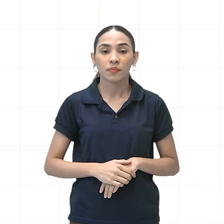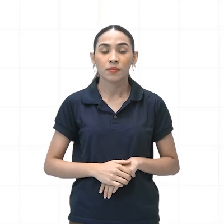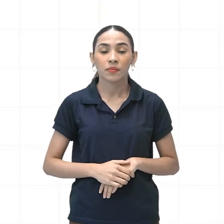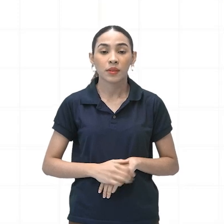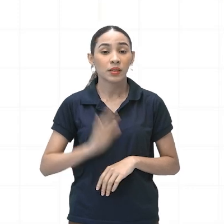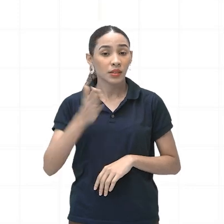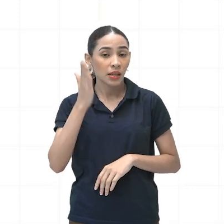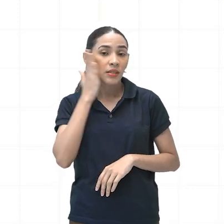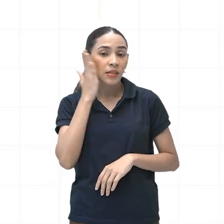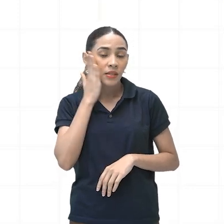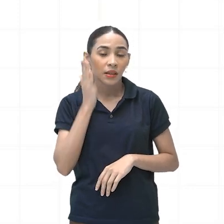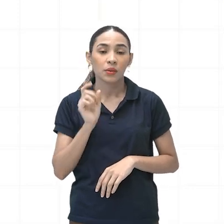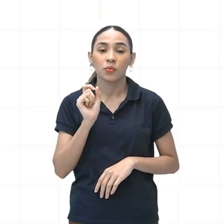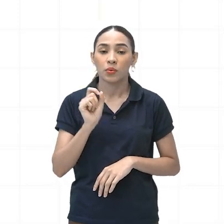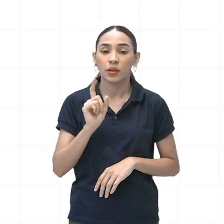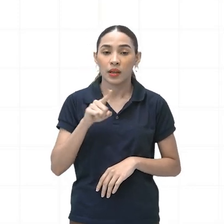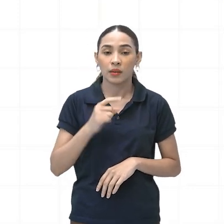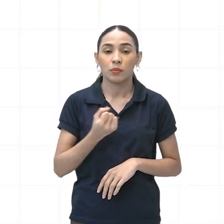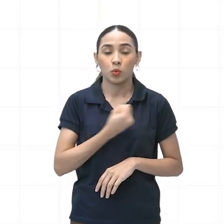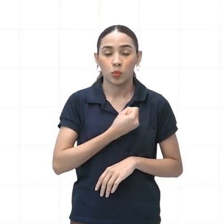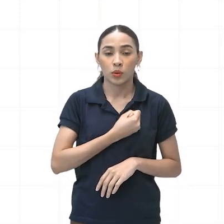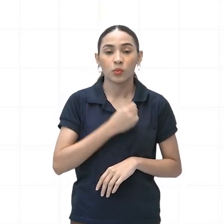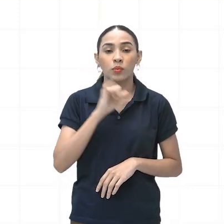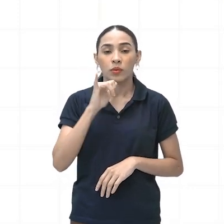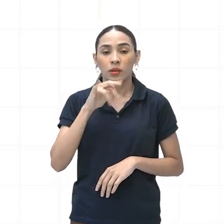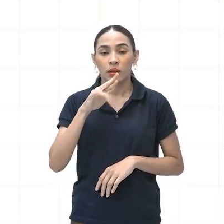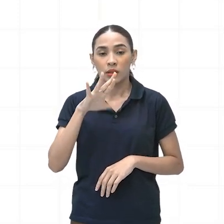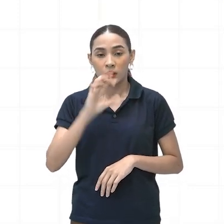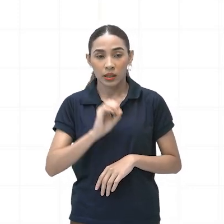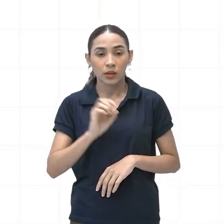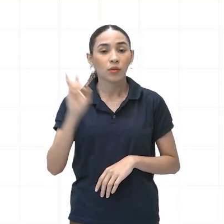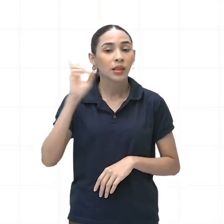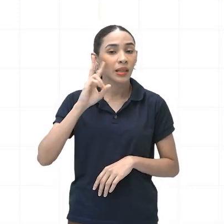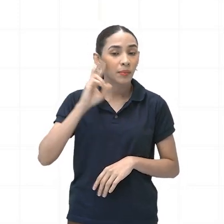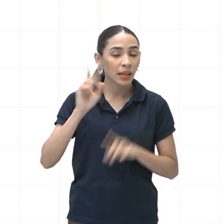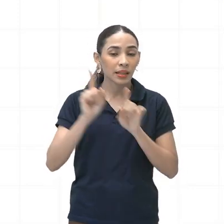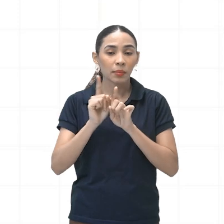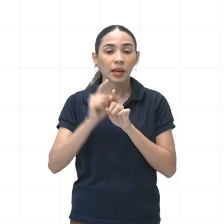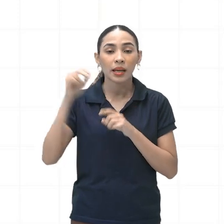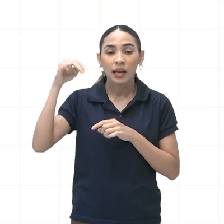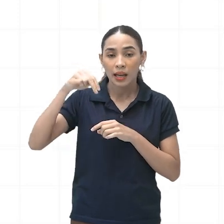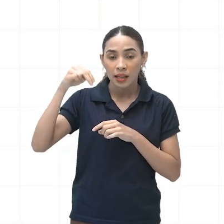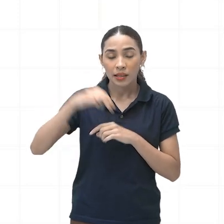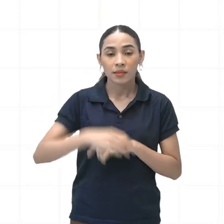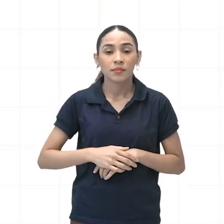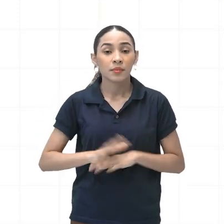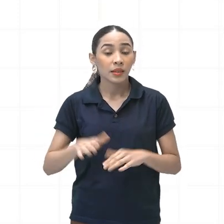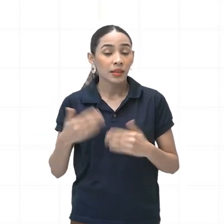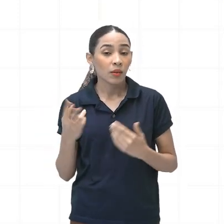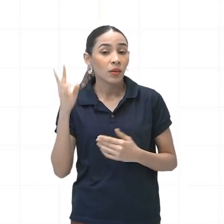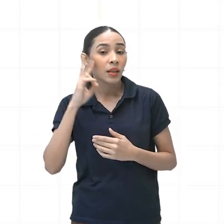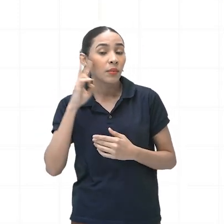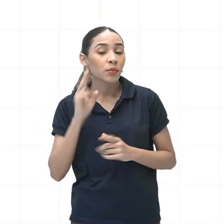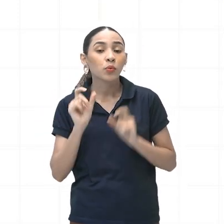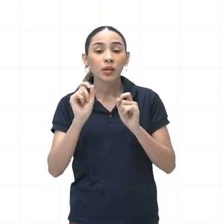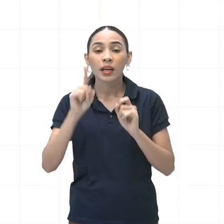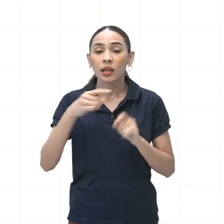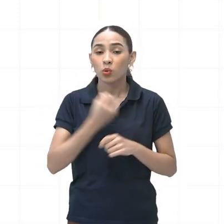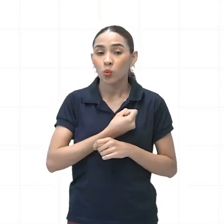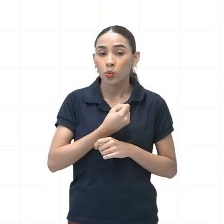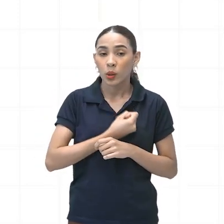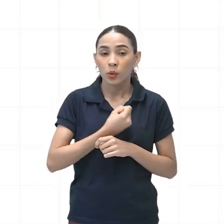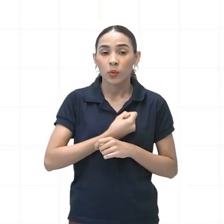já sei o que é um número inteiro, já recordei o que é um número natural, estamos recordando o que é um número